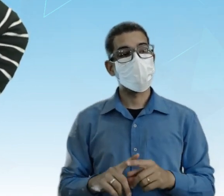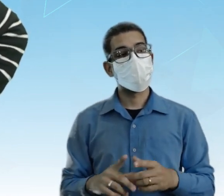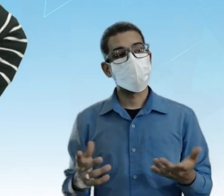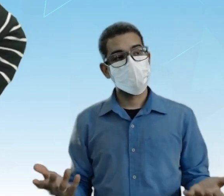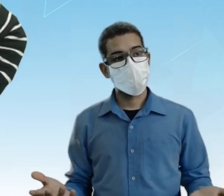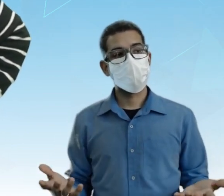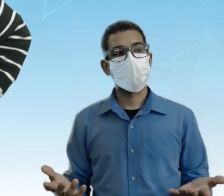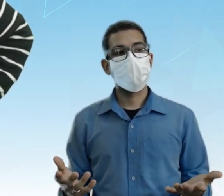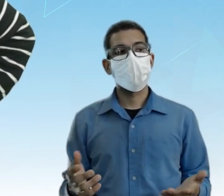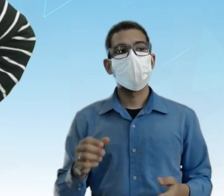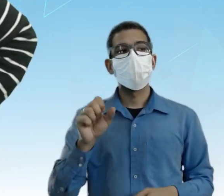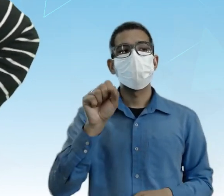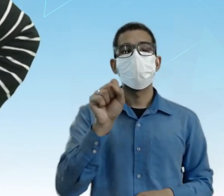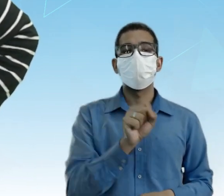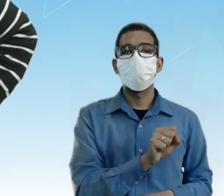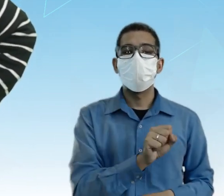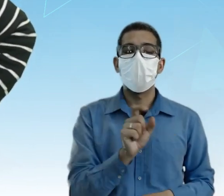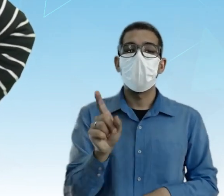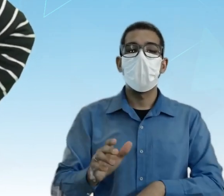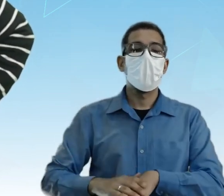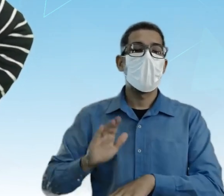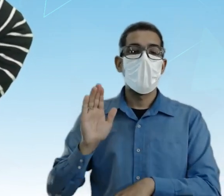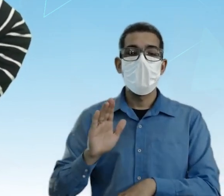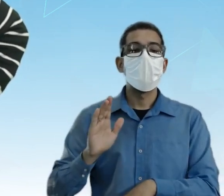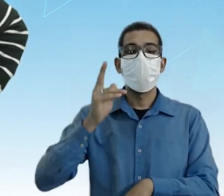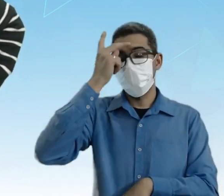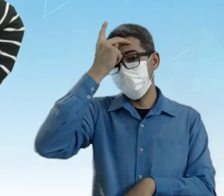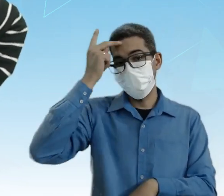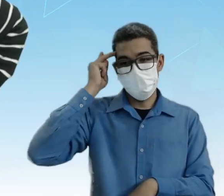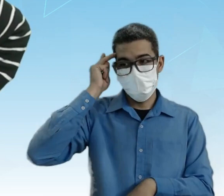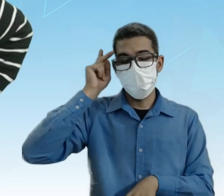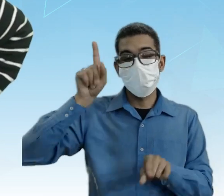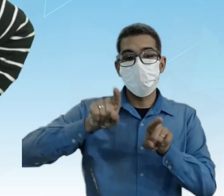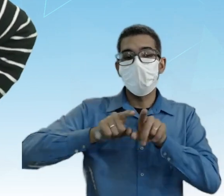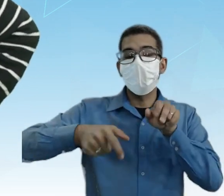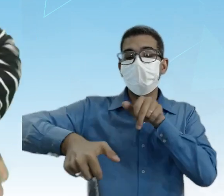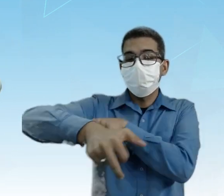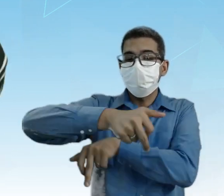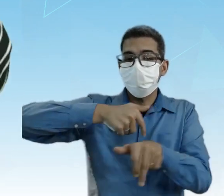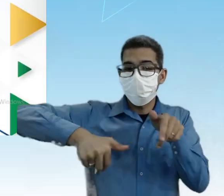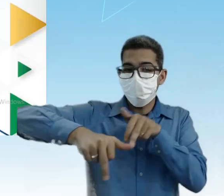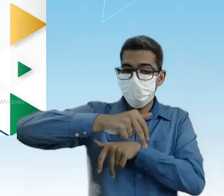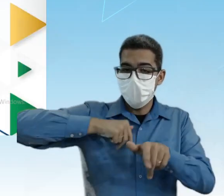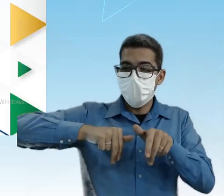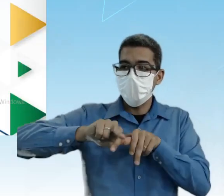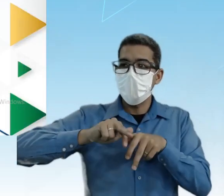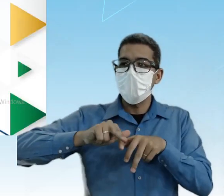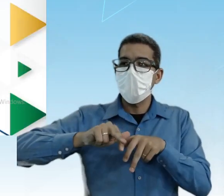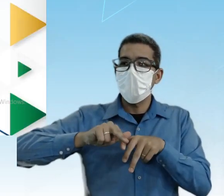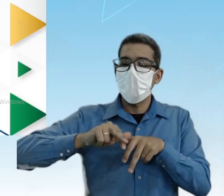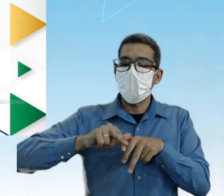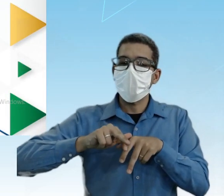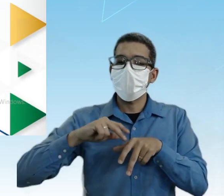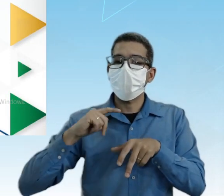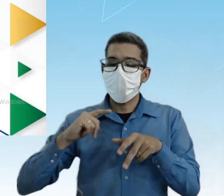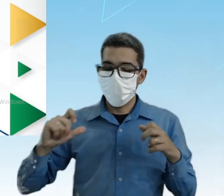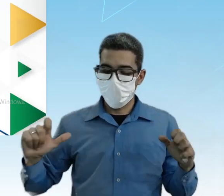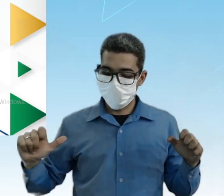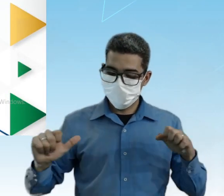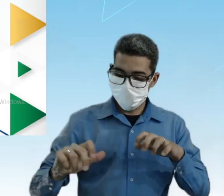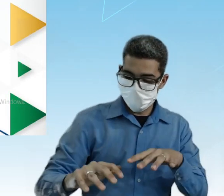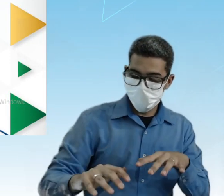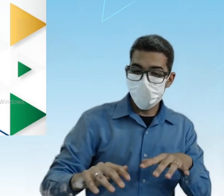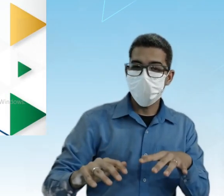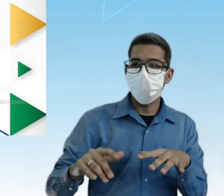Portanto, a região Sudeste é a mais populosa e mais povoada, ou seja, relativa e absoluta no mesmo lugar,